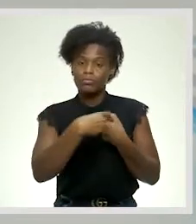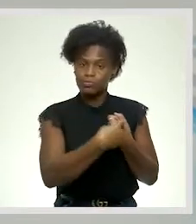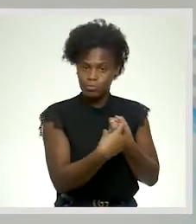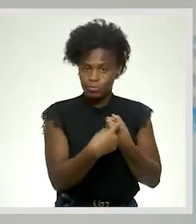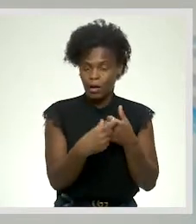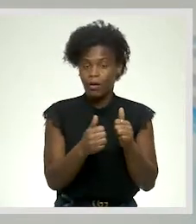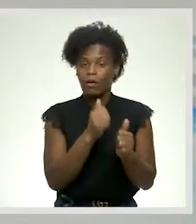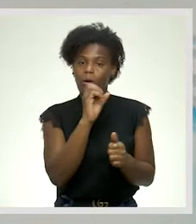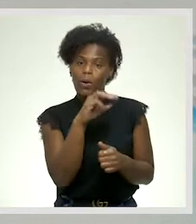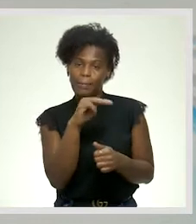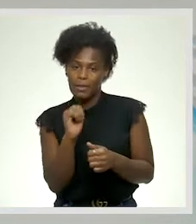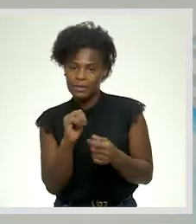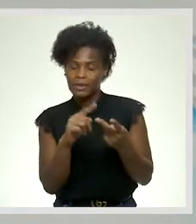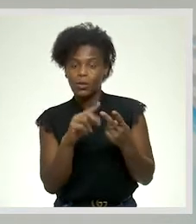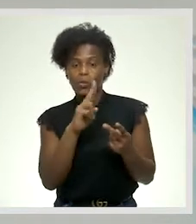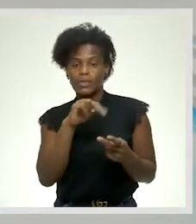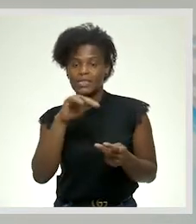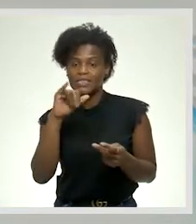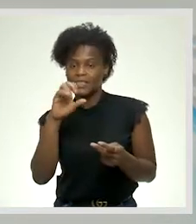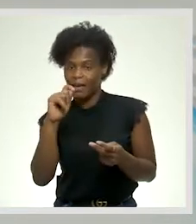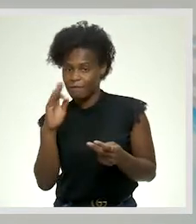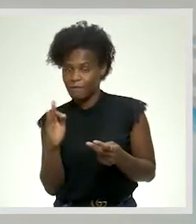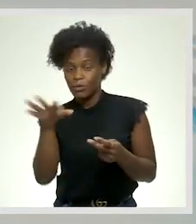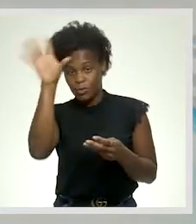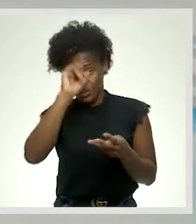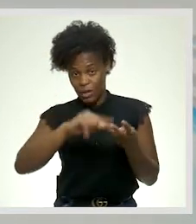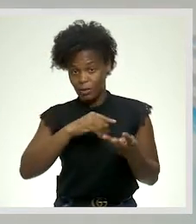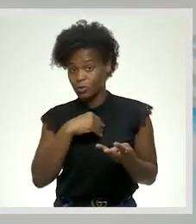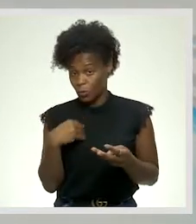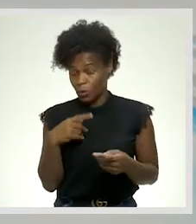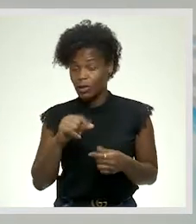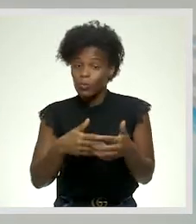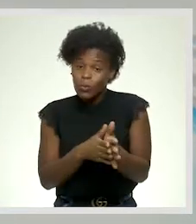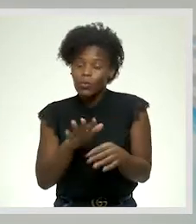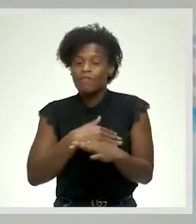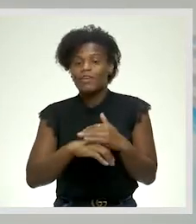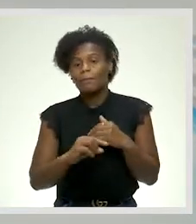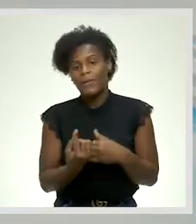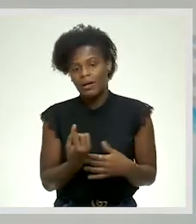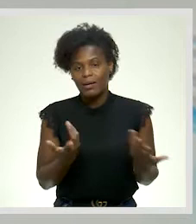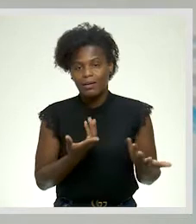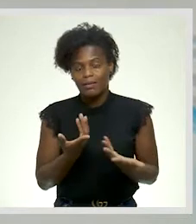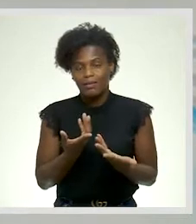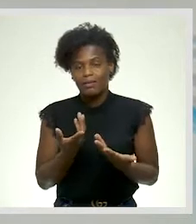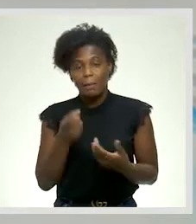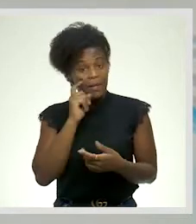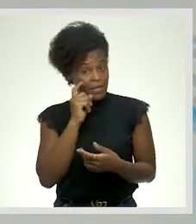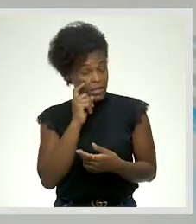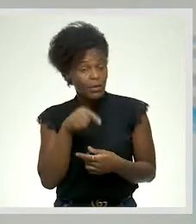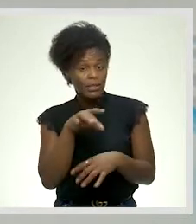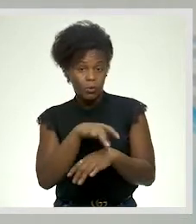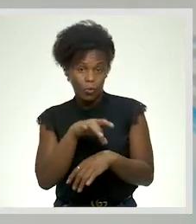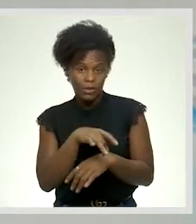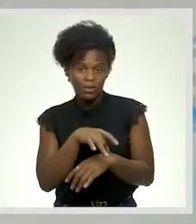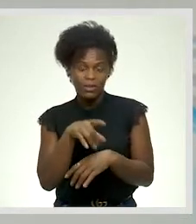articulação com a MS, com a Unicef e o Ministério da Saúde, tudo tem feito no sentido da prevenção dessa